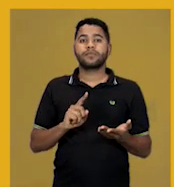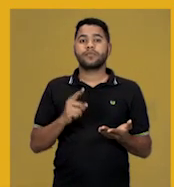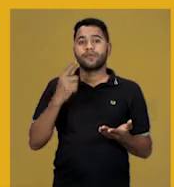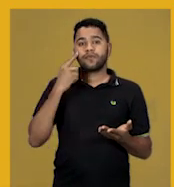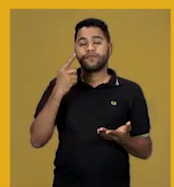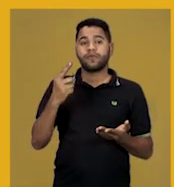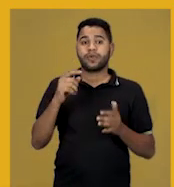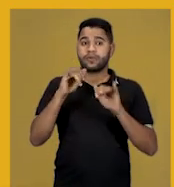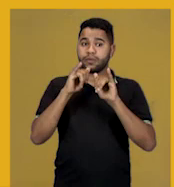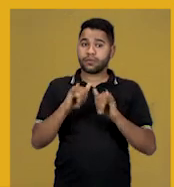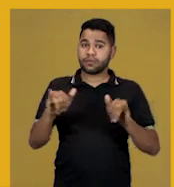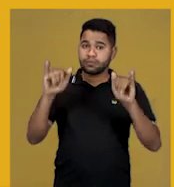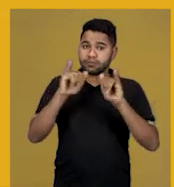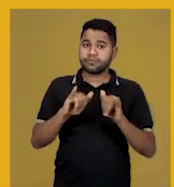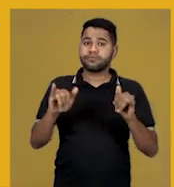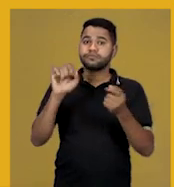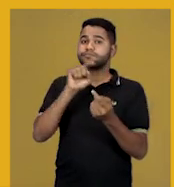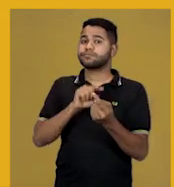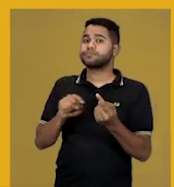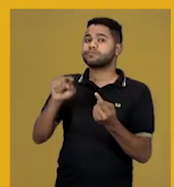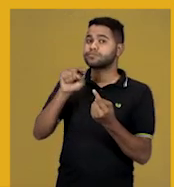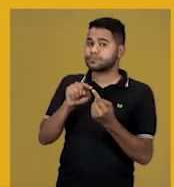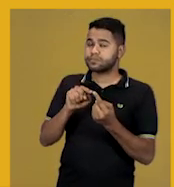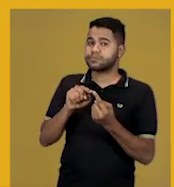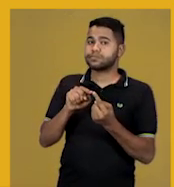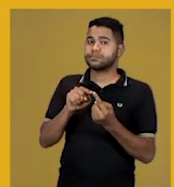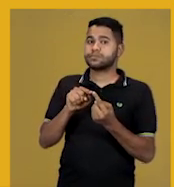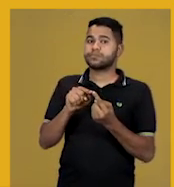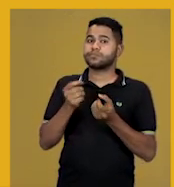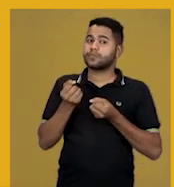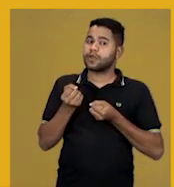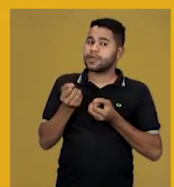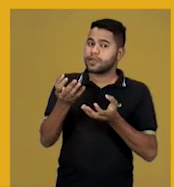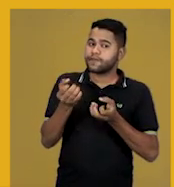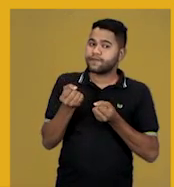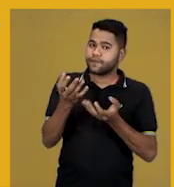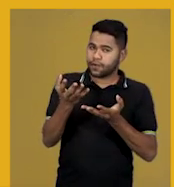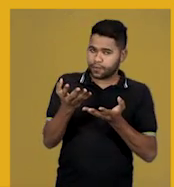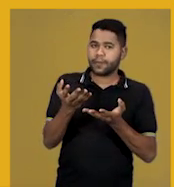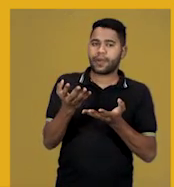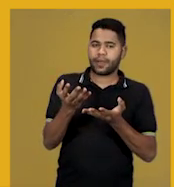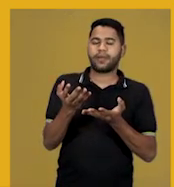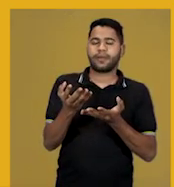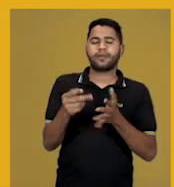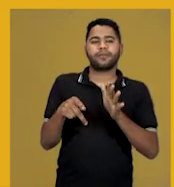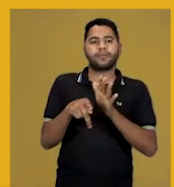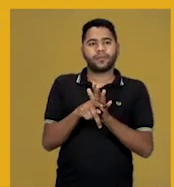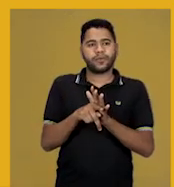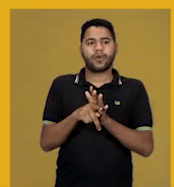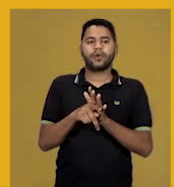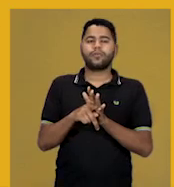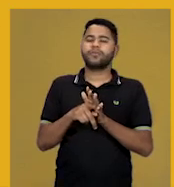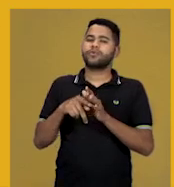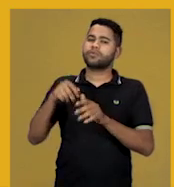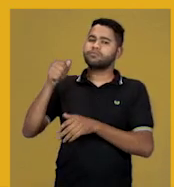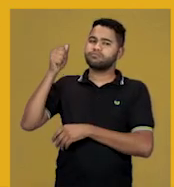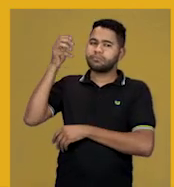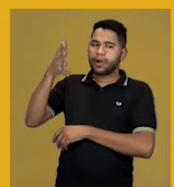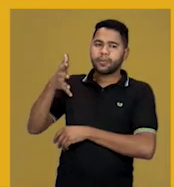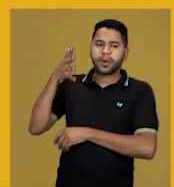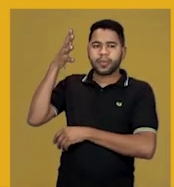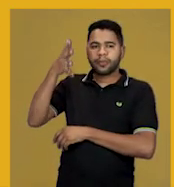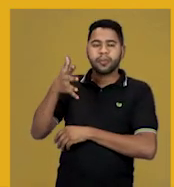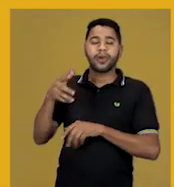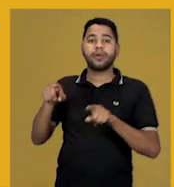vendo que a notícia tem como finalidade informar, né, por meio aí desse relato, tá,